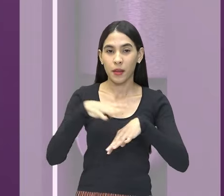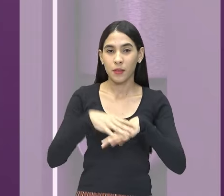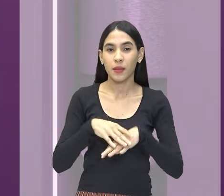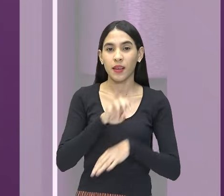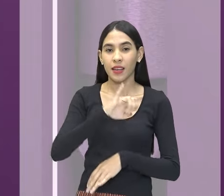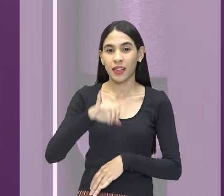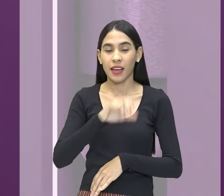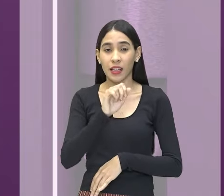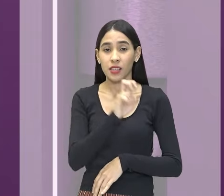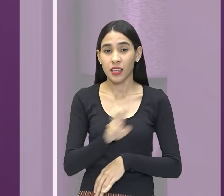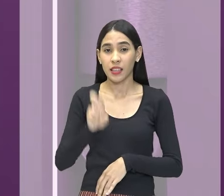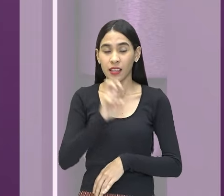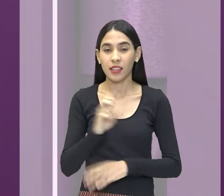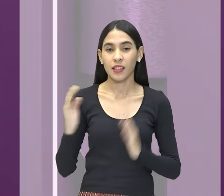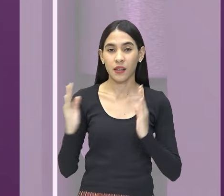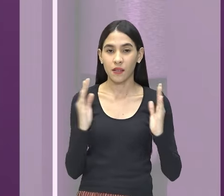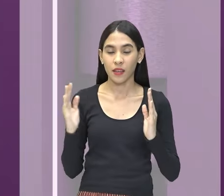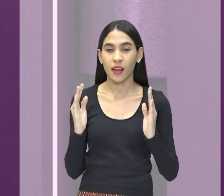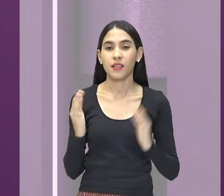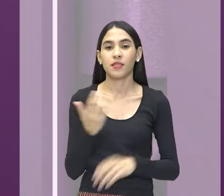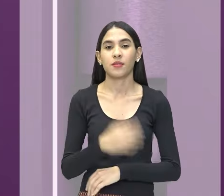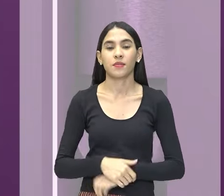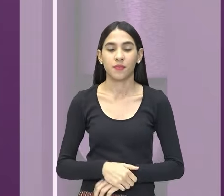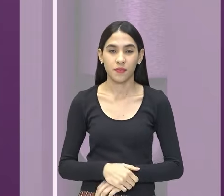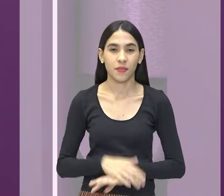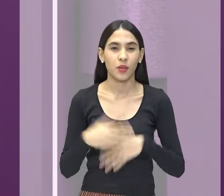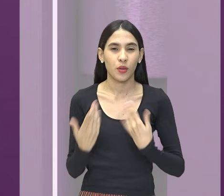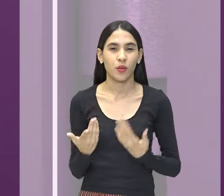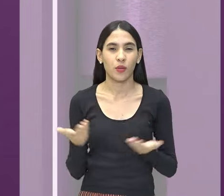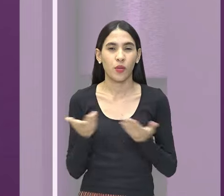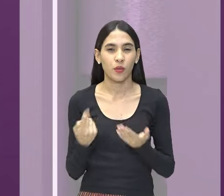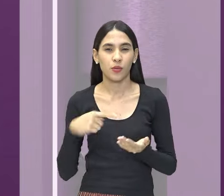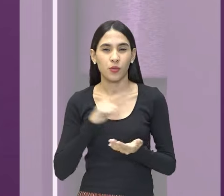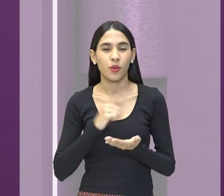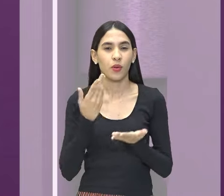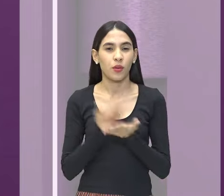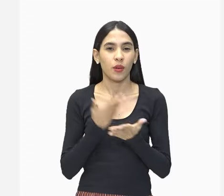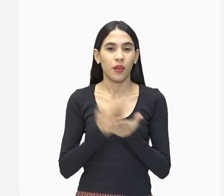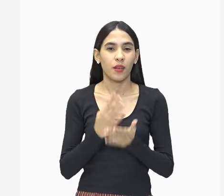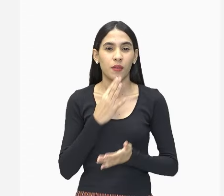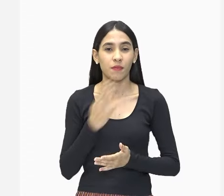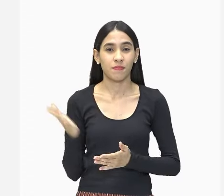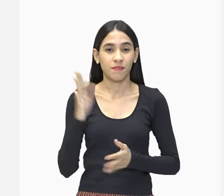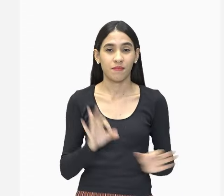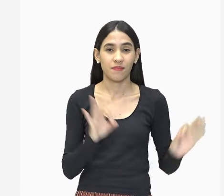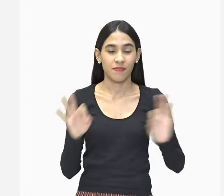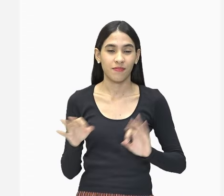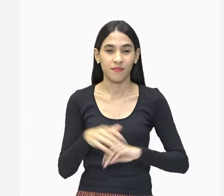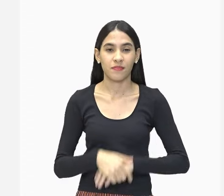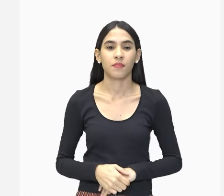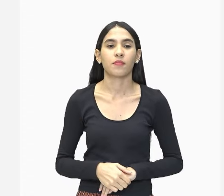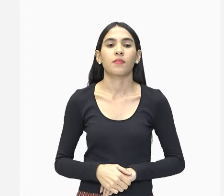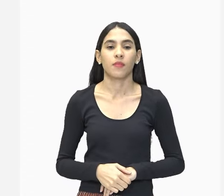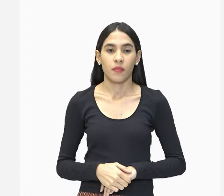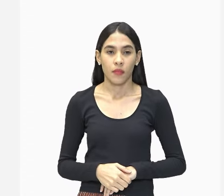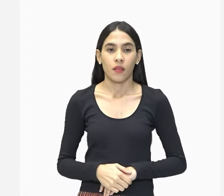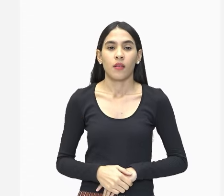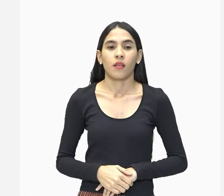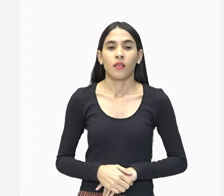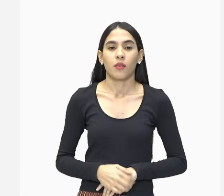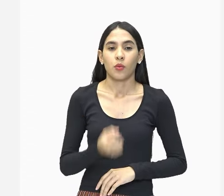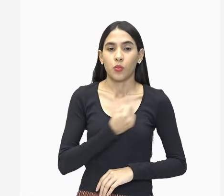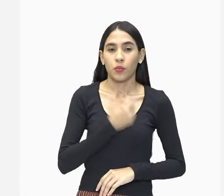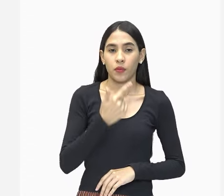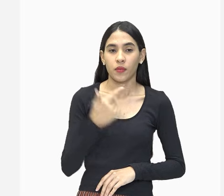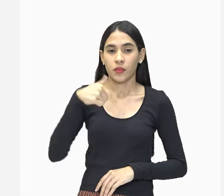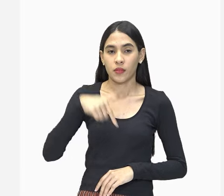quinta fase do ensino fundamental e temos uma aula aí para conhecer. Vamos então? A nossa aula de número